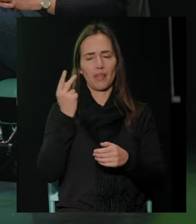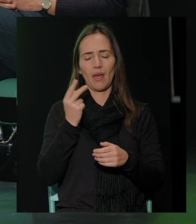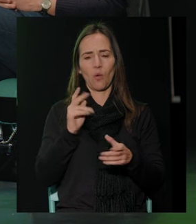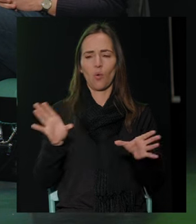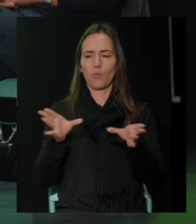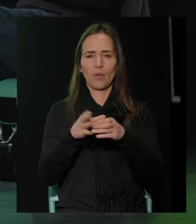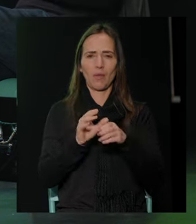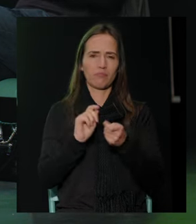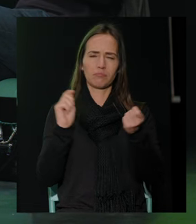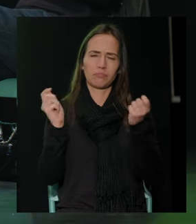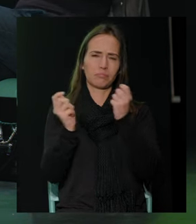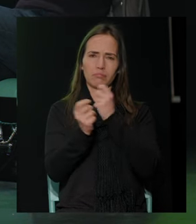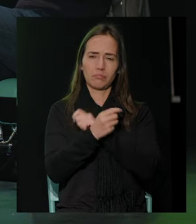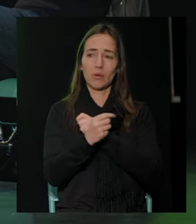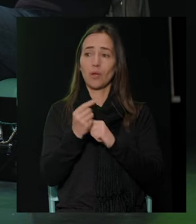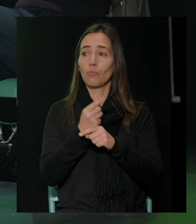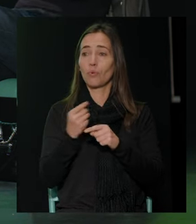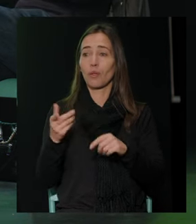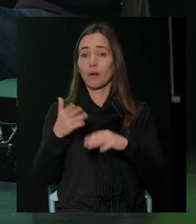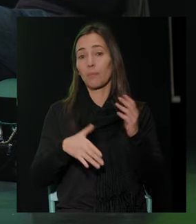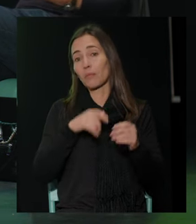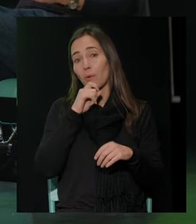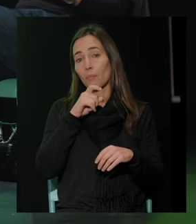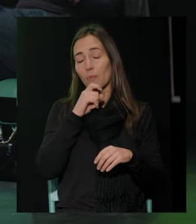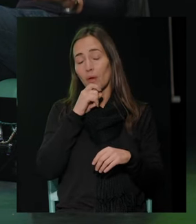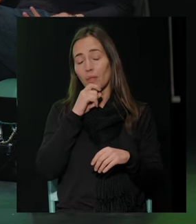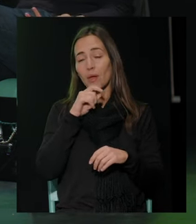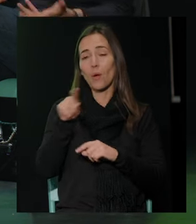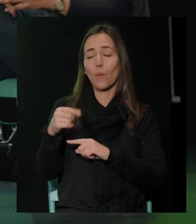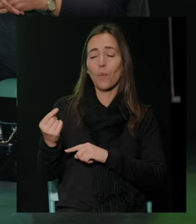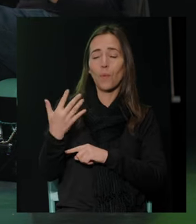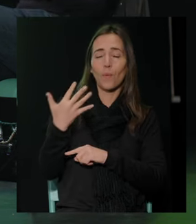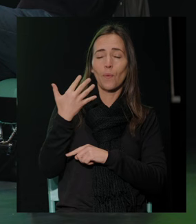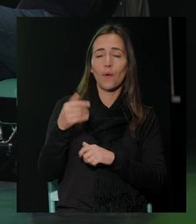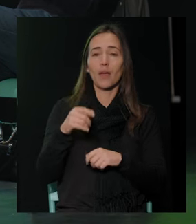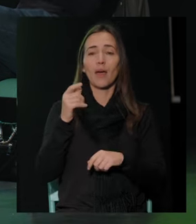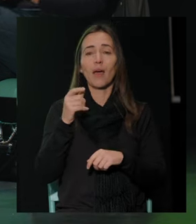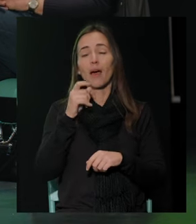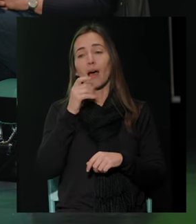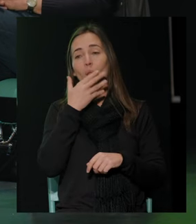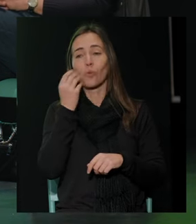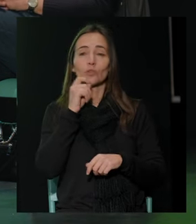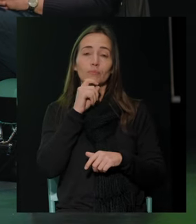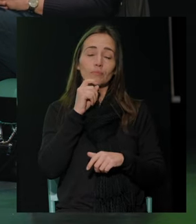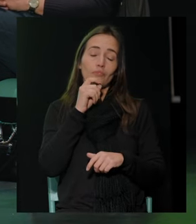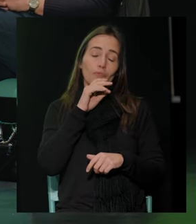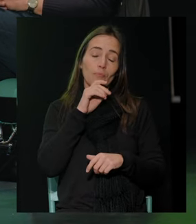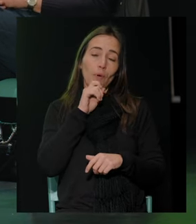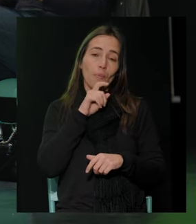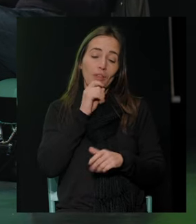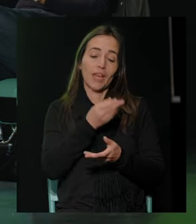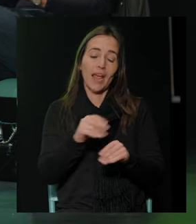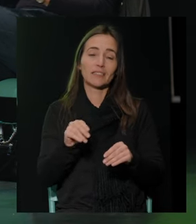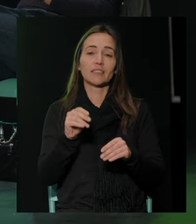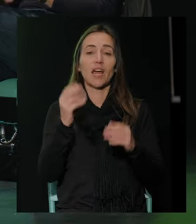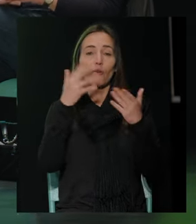inteira, porque de repente tem uma ventoinha, de repente as crianças podem estudar à noite, porque têm luz, pronto. Portanto,